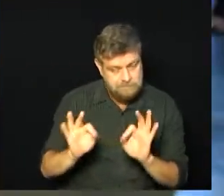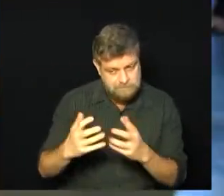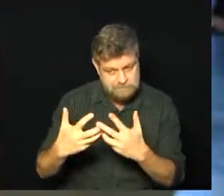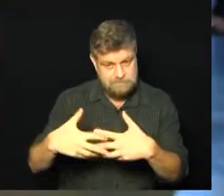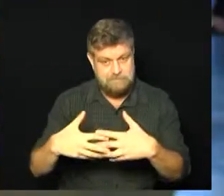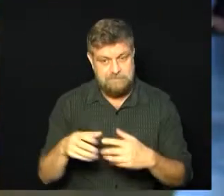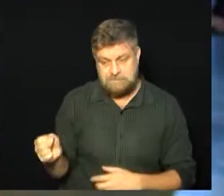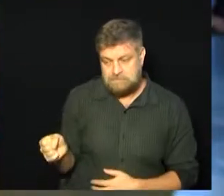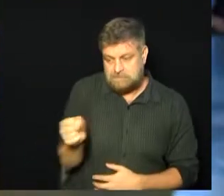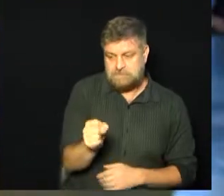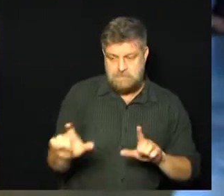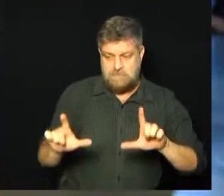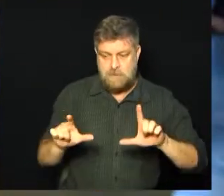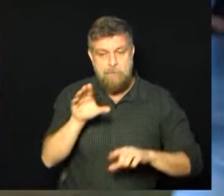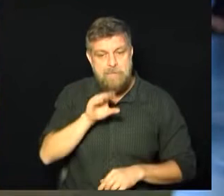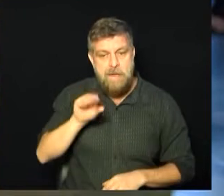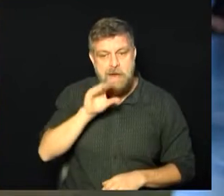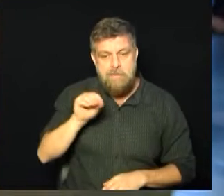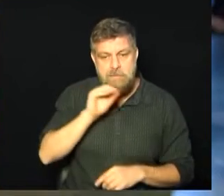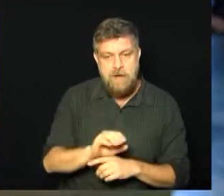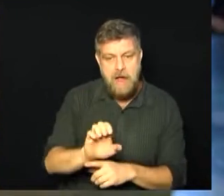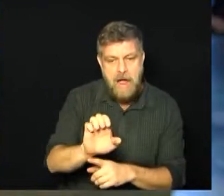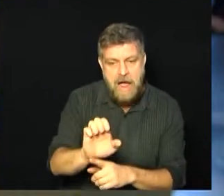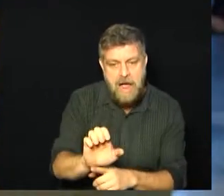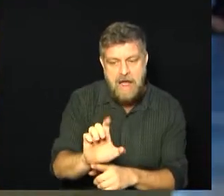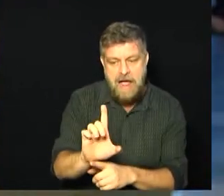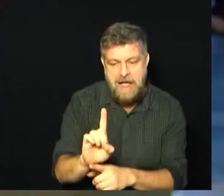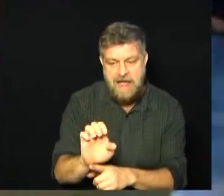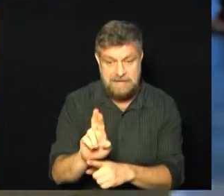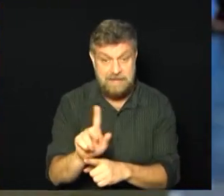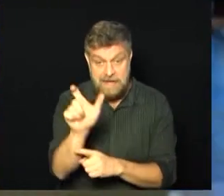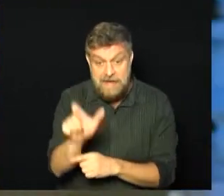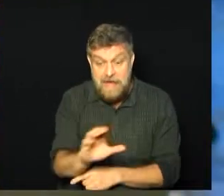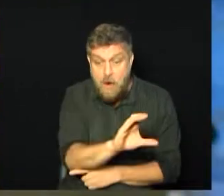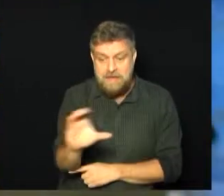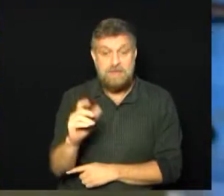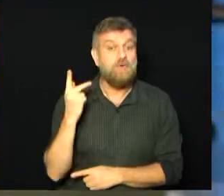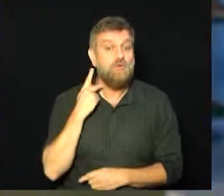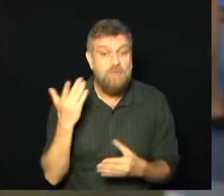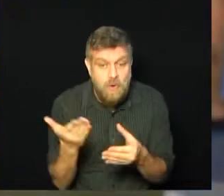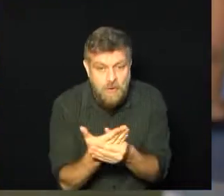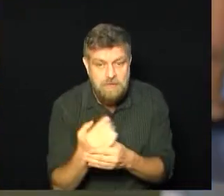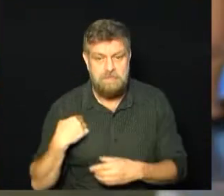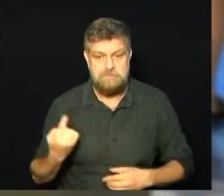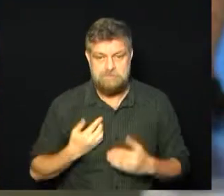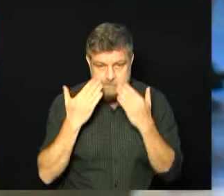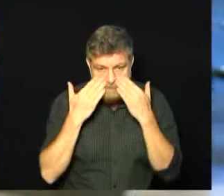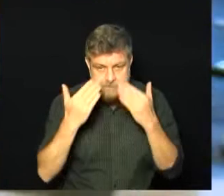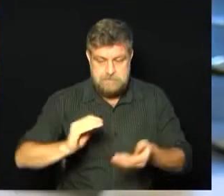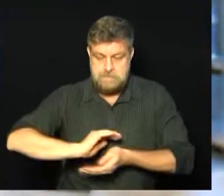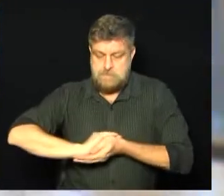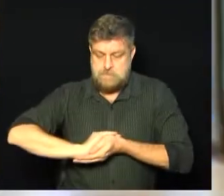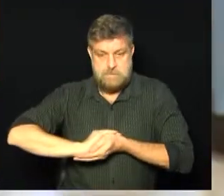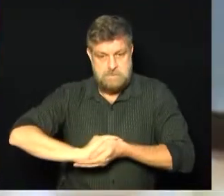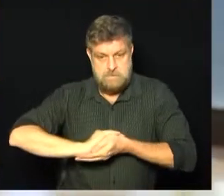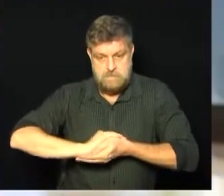para conversar com a gente ao vivo o Éder Gomes. O Éder é coordenador de atendimento do Procon. Nós estamos em frente ao Poupa Tempo,